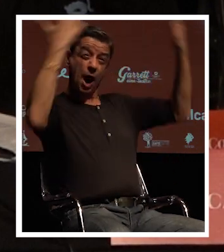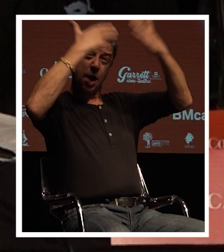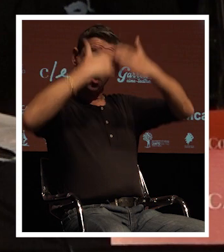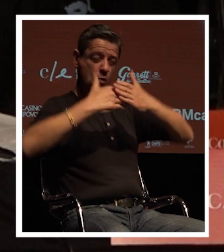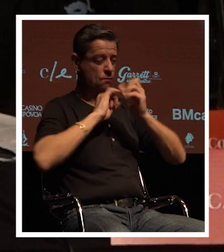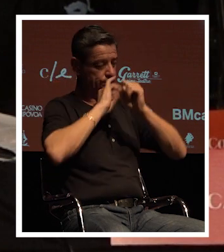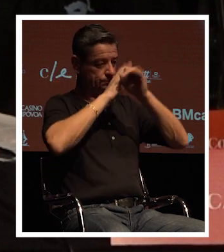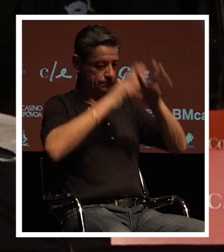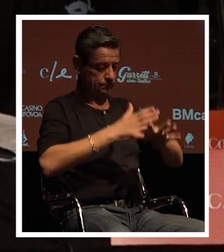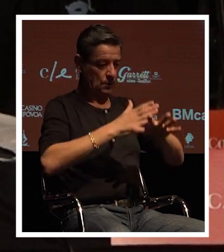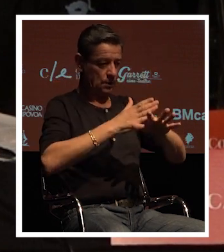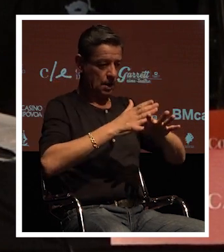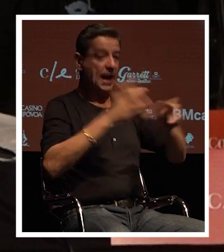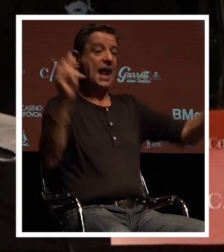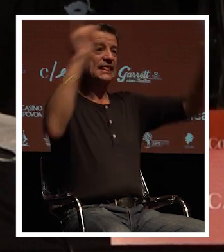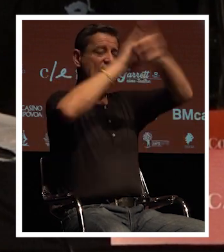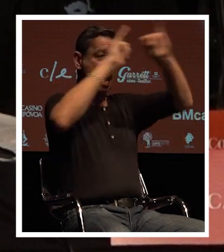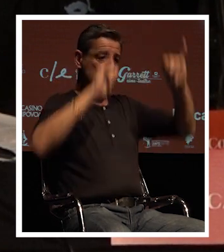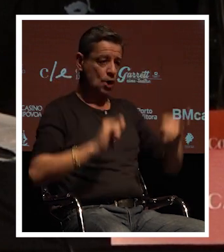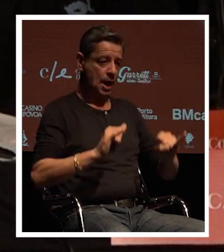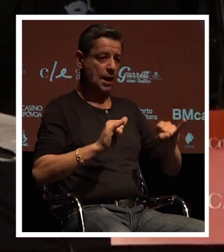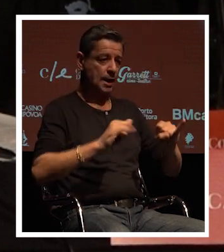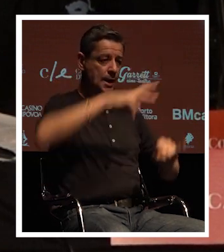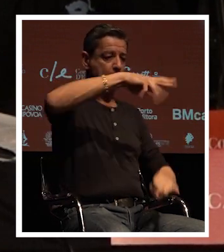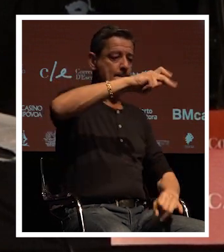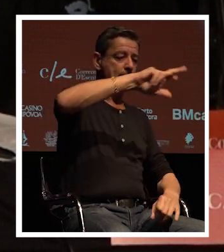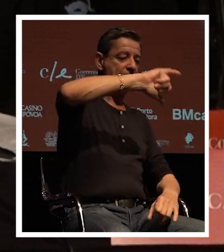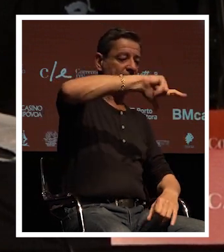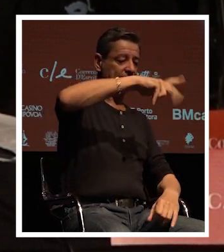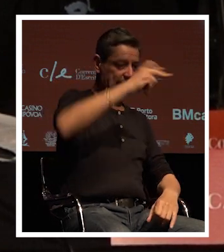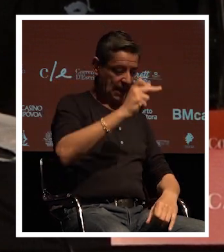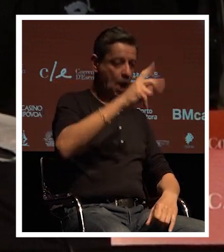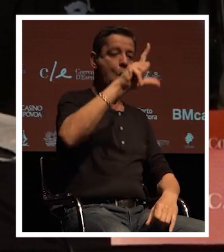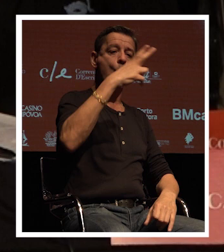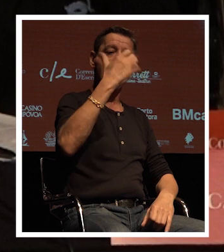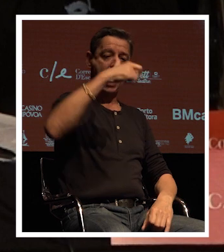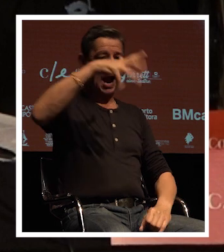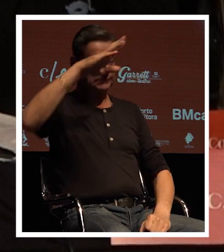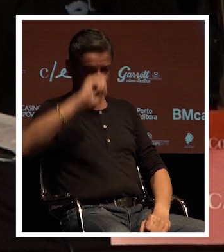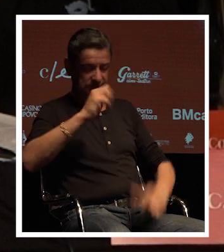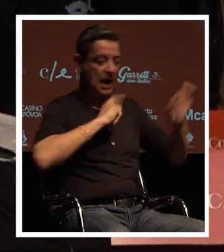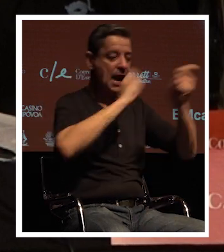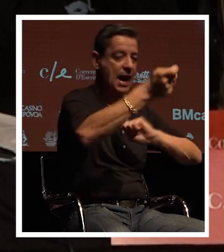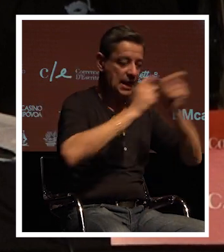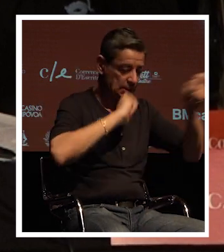vencedor do booker priz International da autoria de Lucas reinfeld que numa entrevista ao the guardian se